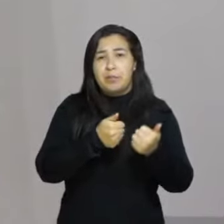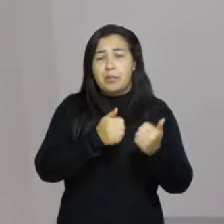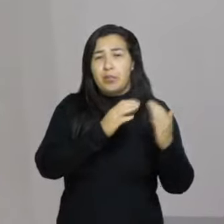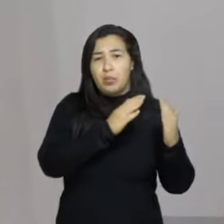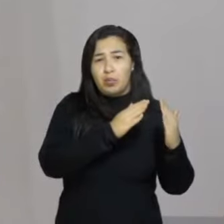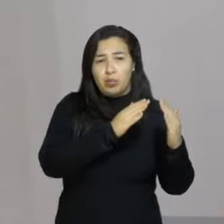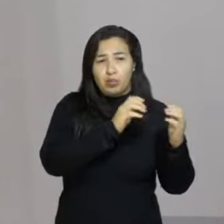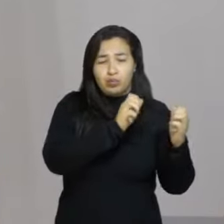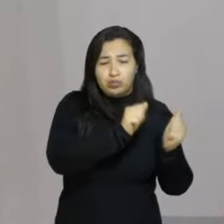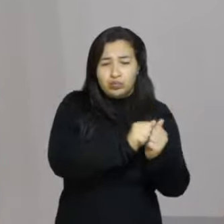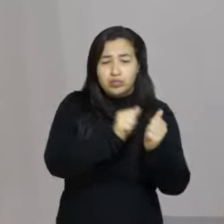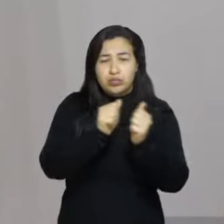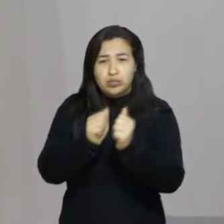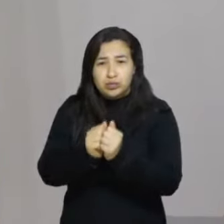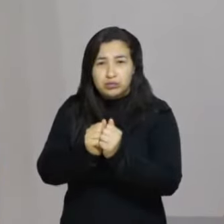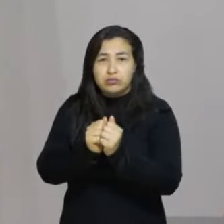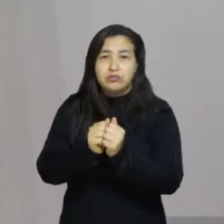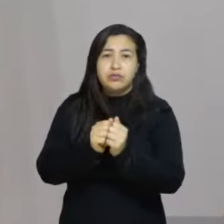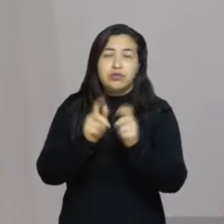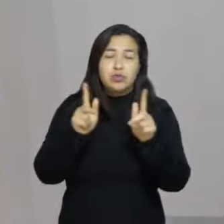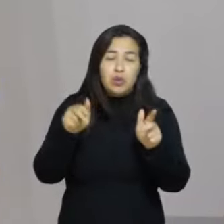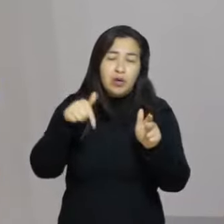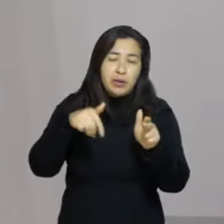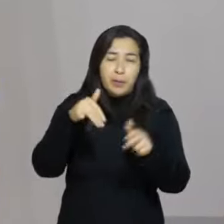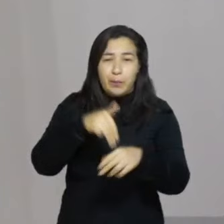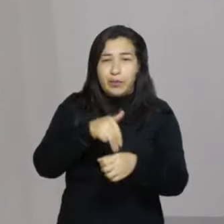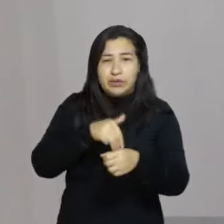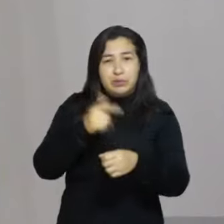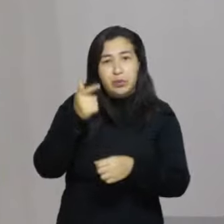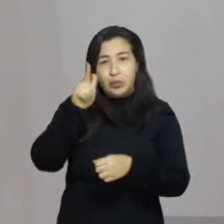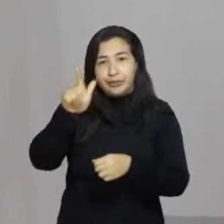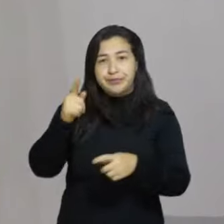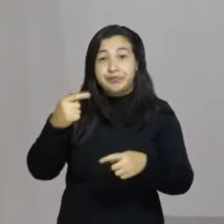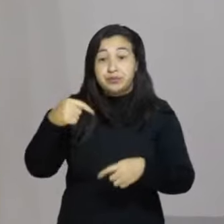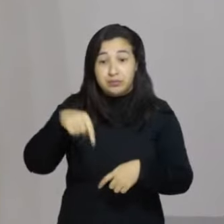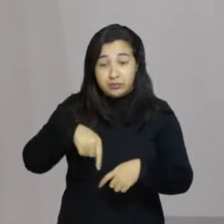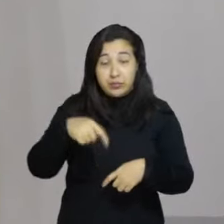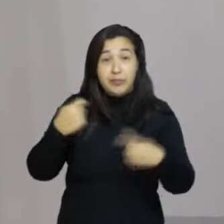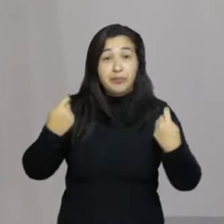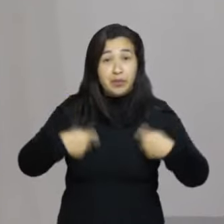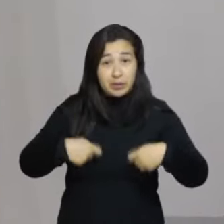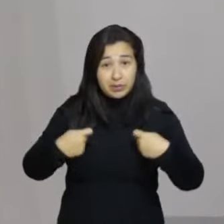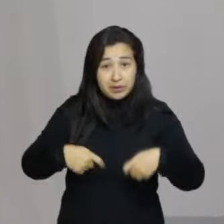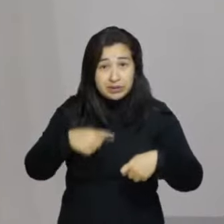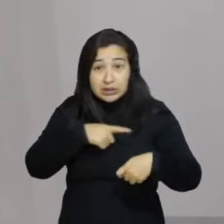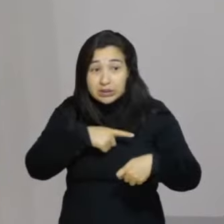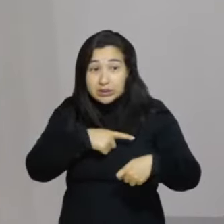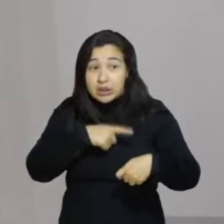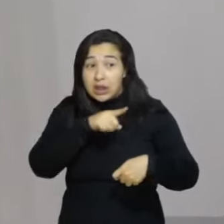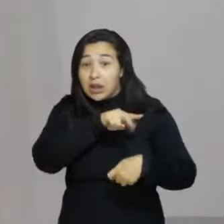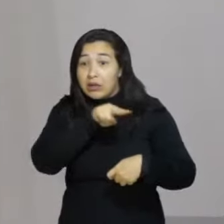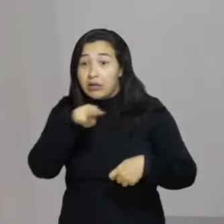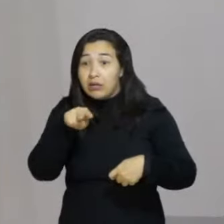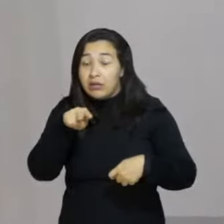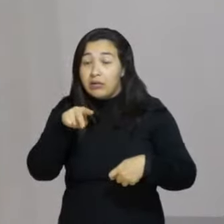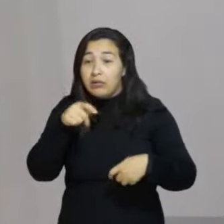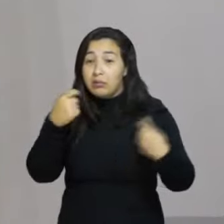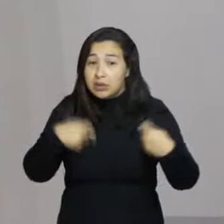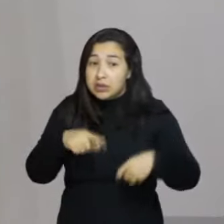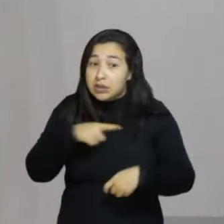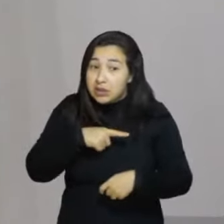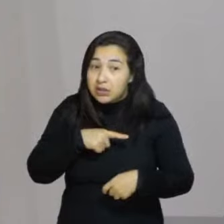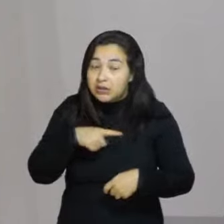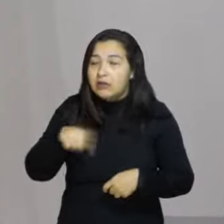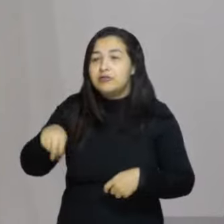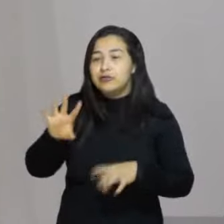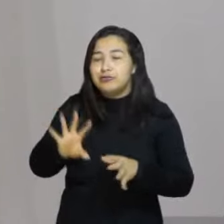com os nossos municípios de Santa Catarina, quando é necessário, essa união sempre prevalece. Quero destacar os